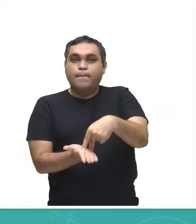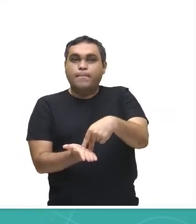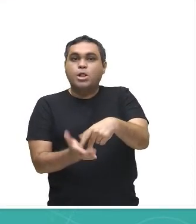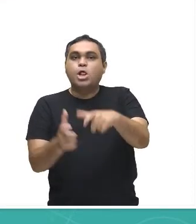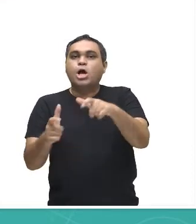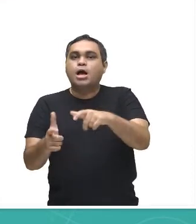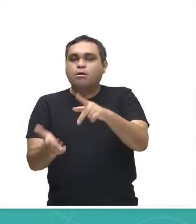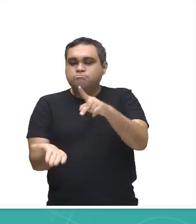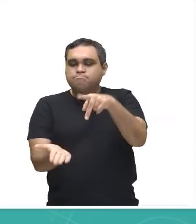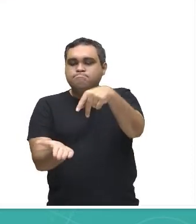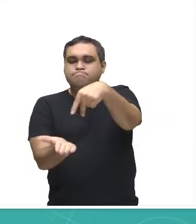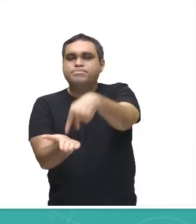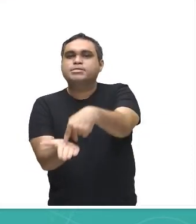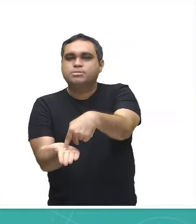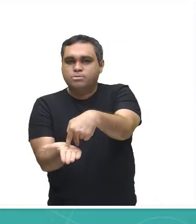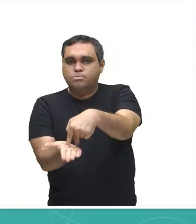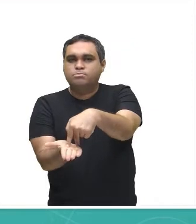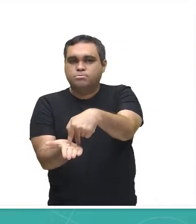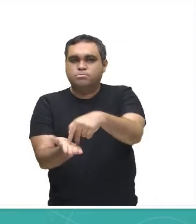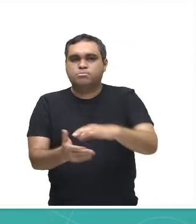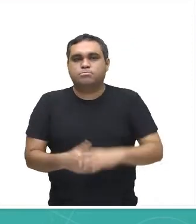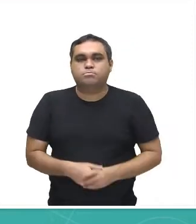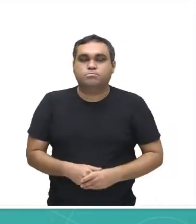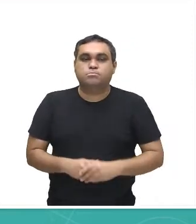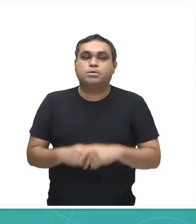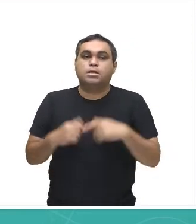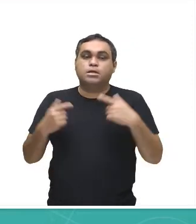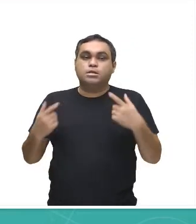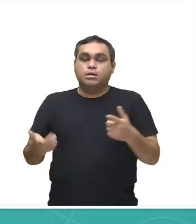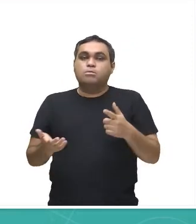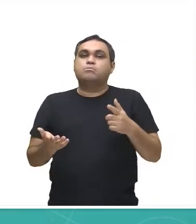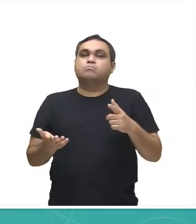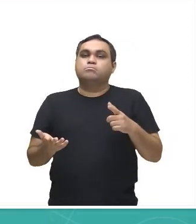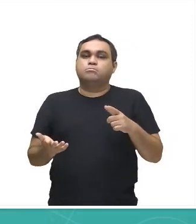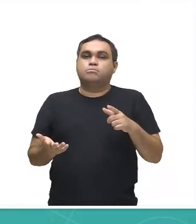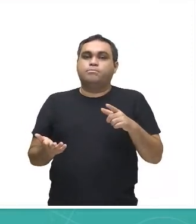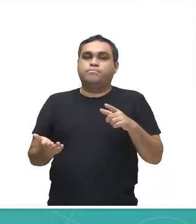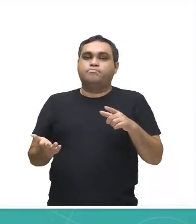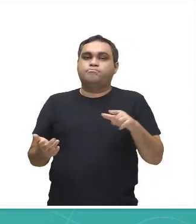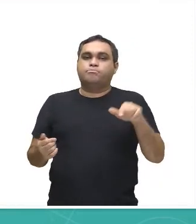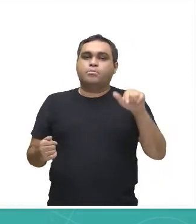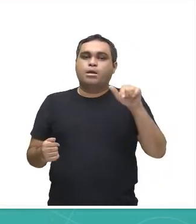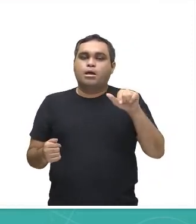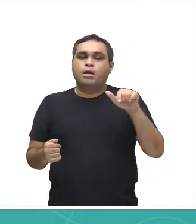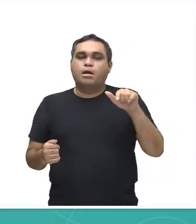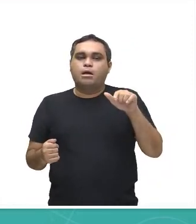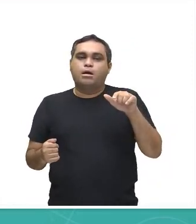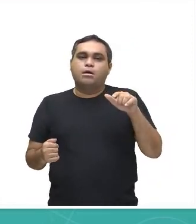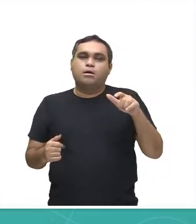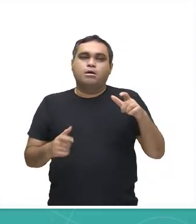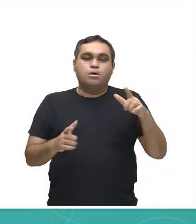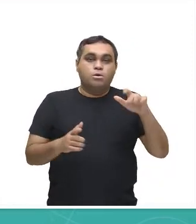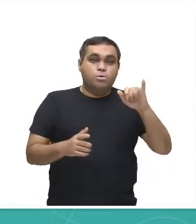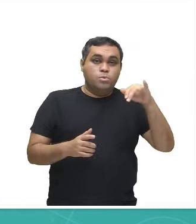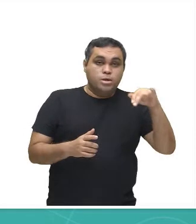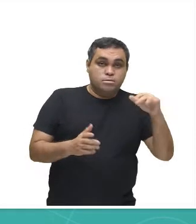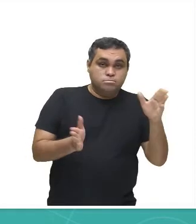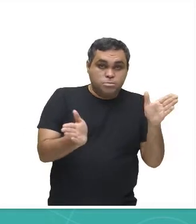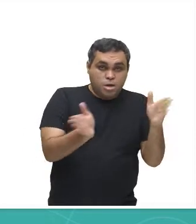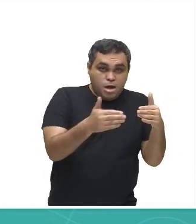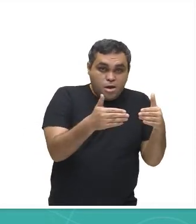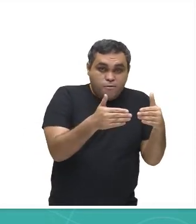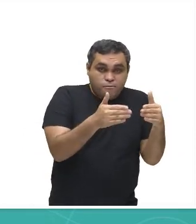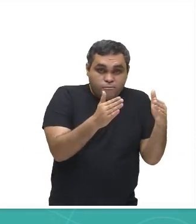vejam aqui. O in para lugares fechados, eu tenho o at para lugares específicos, né? E o on para